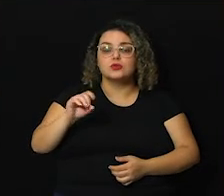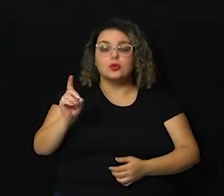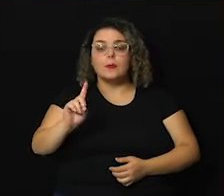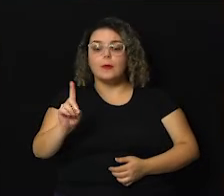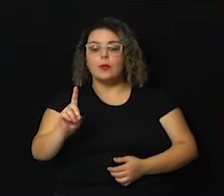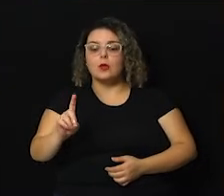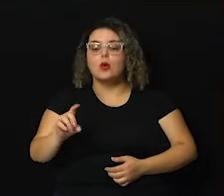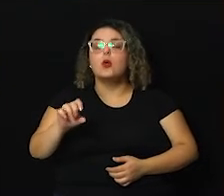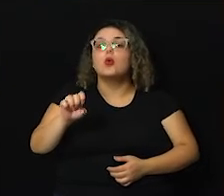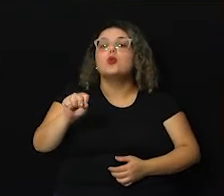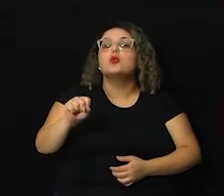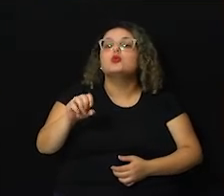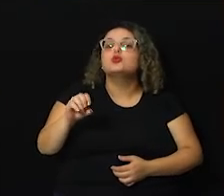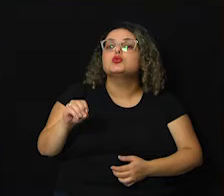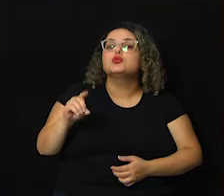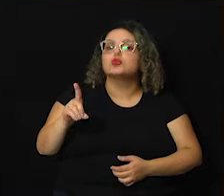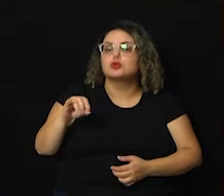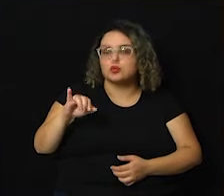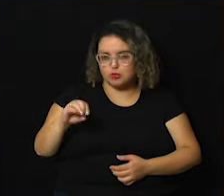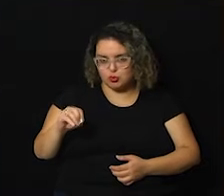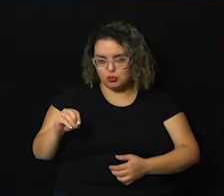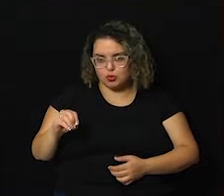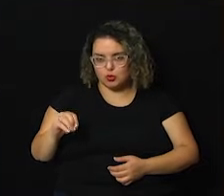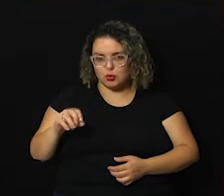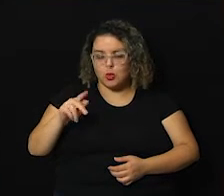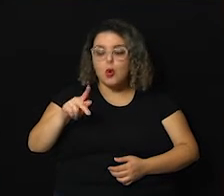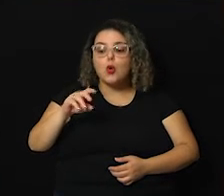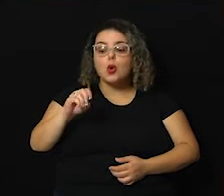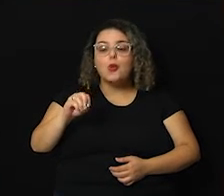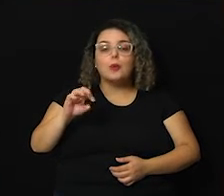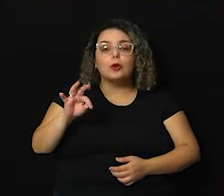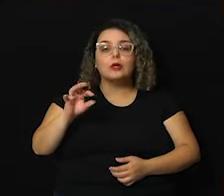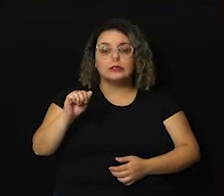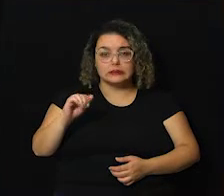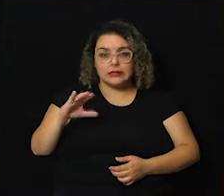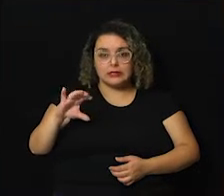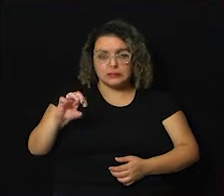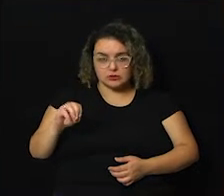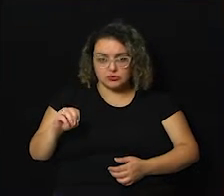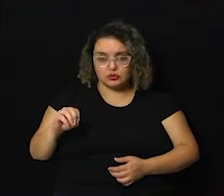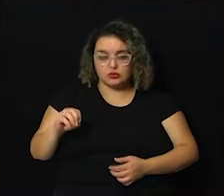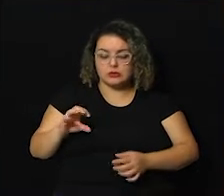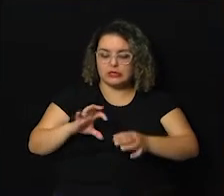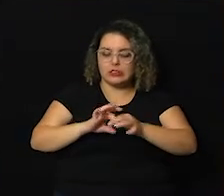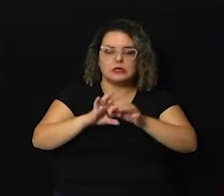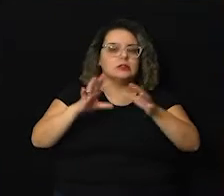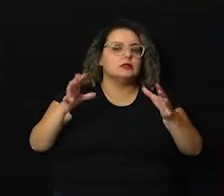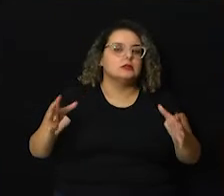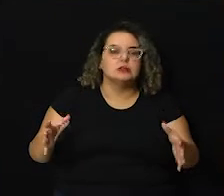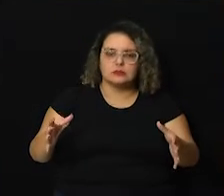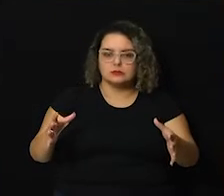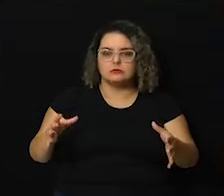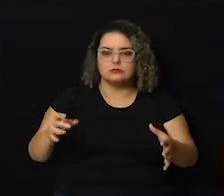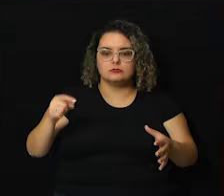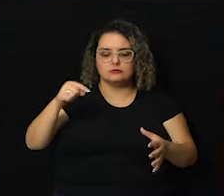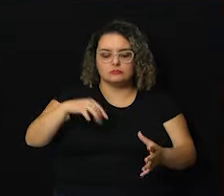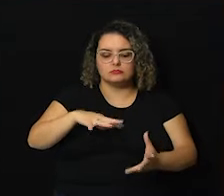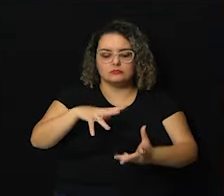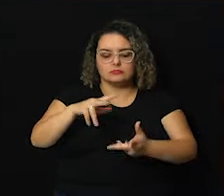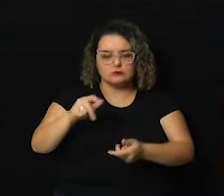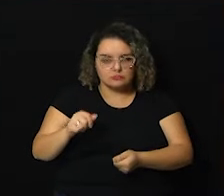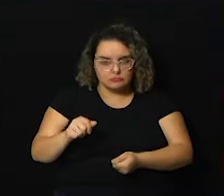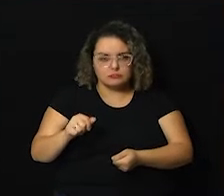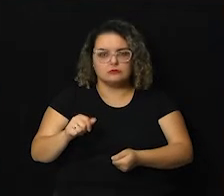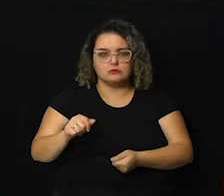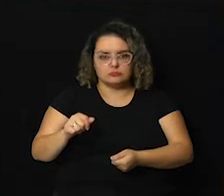sódio. E o potássio é mais disponível, porque o potássio é um elemento, é um íon que está disponível na Terra em